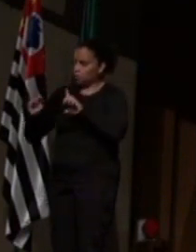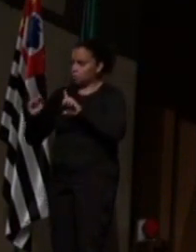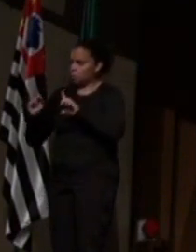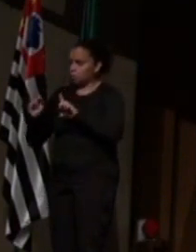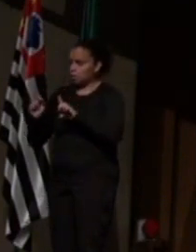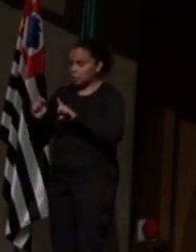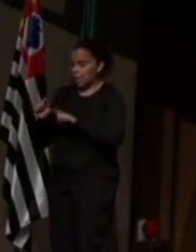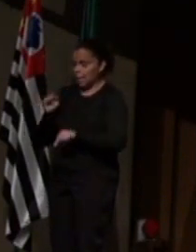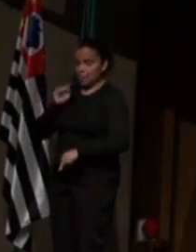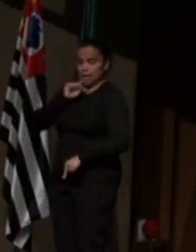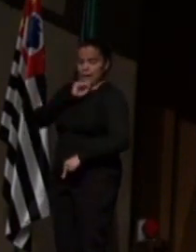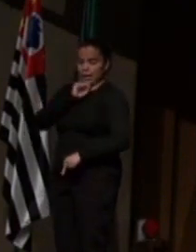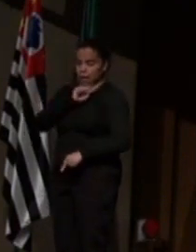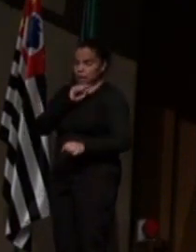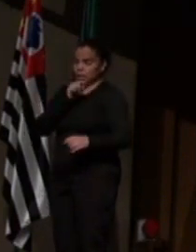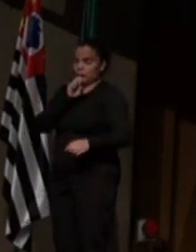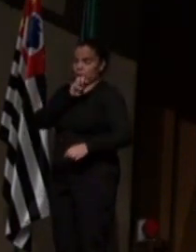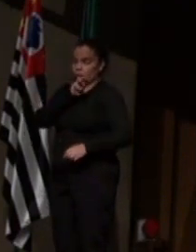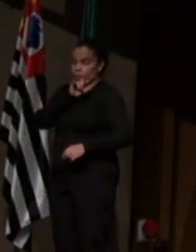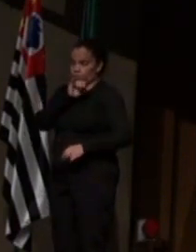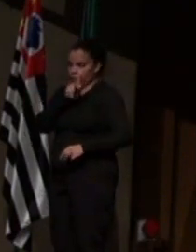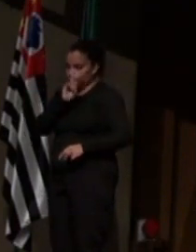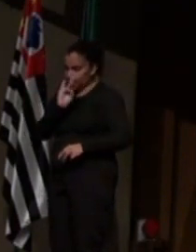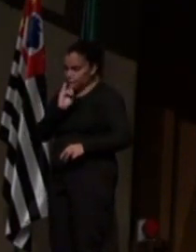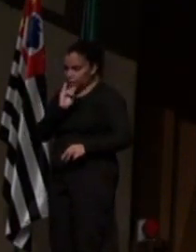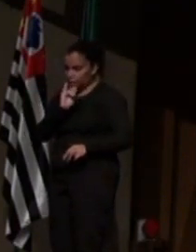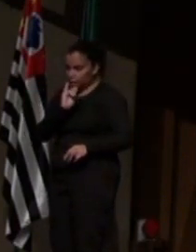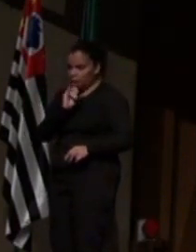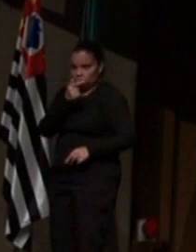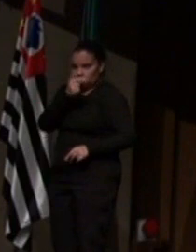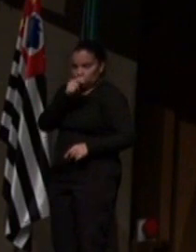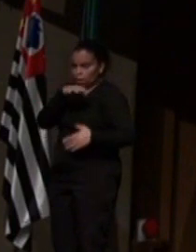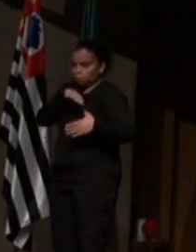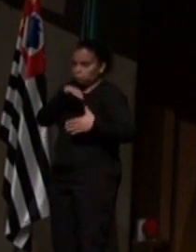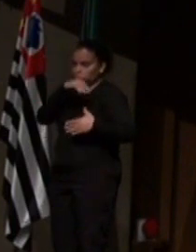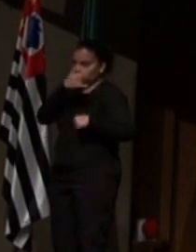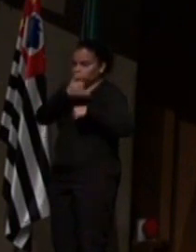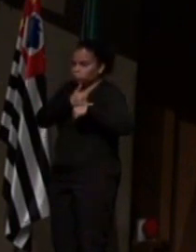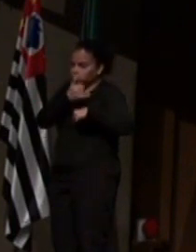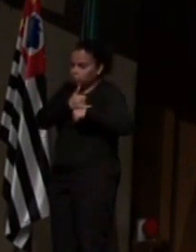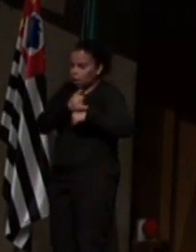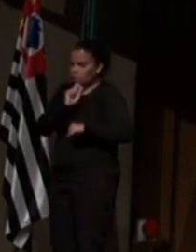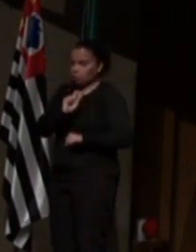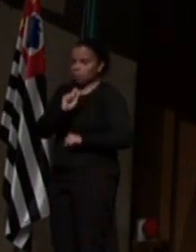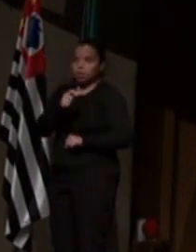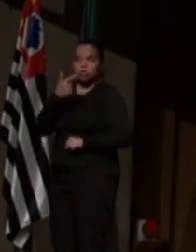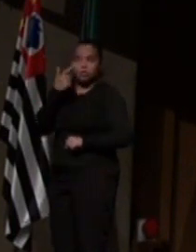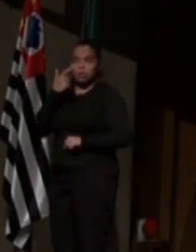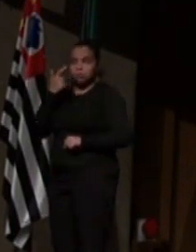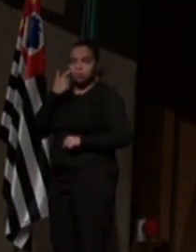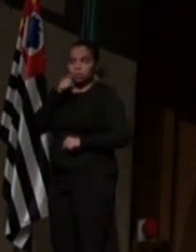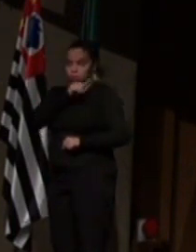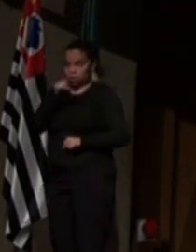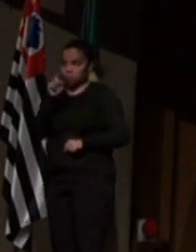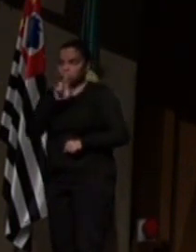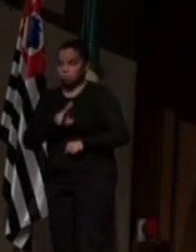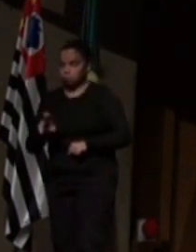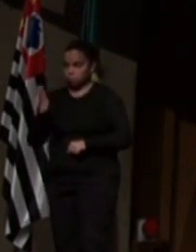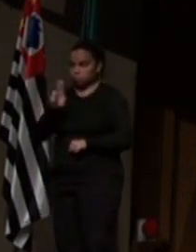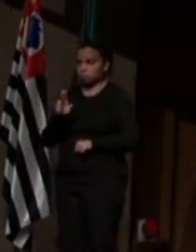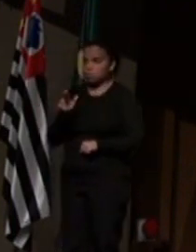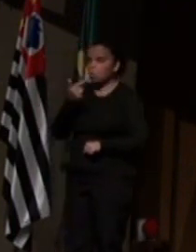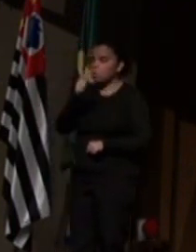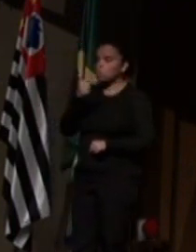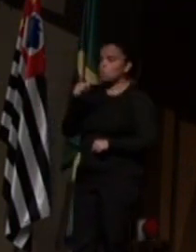dono. Como aqui a Wiki não tem dono. A Wiki, não sei se vocês já repararam, vocês que utilizam, não